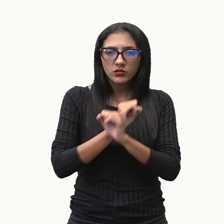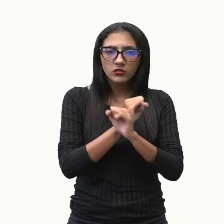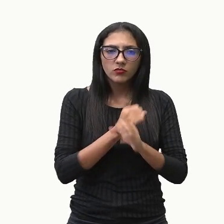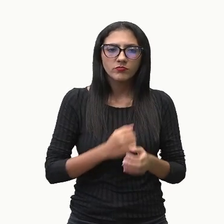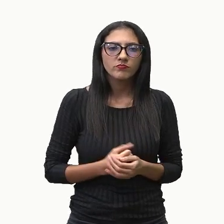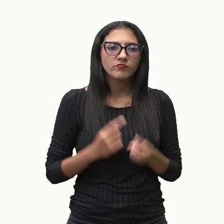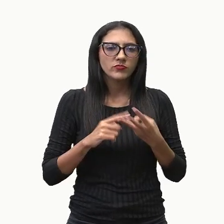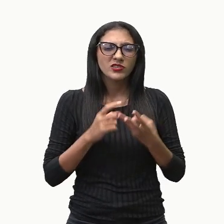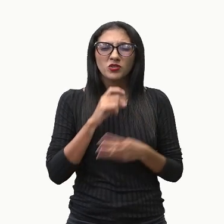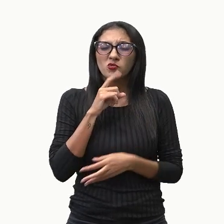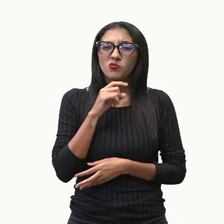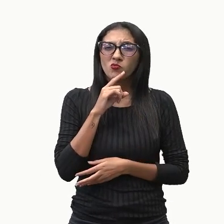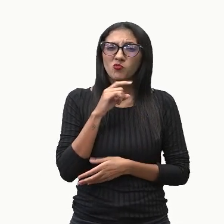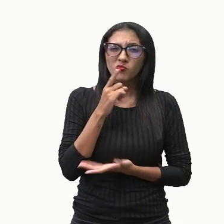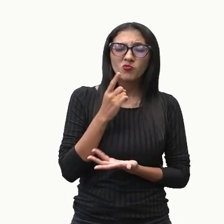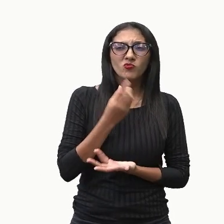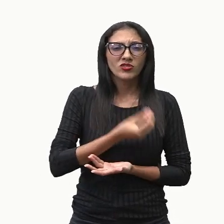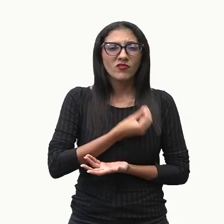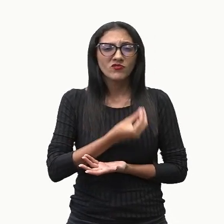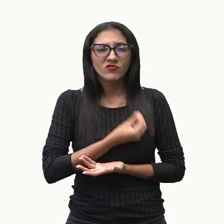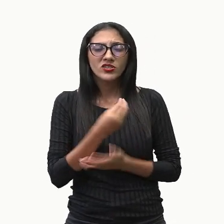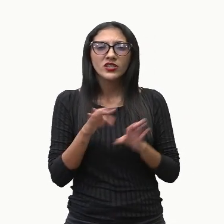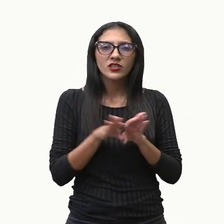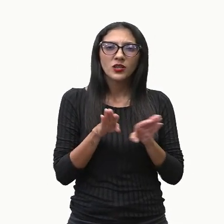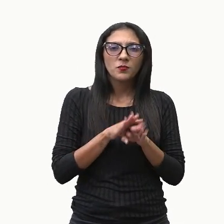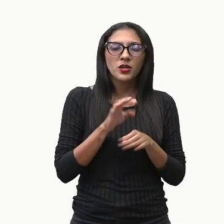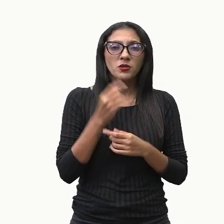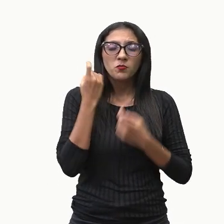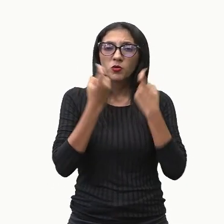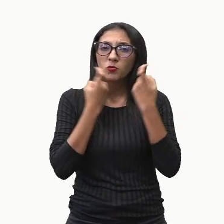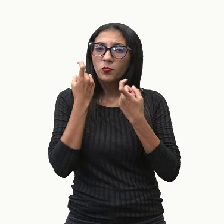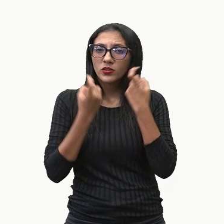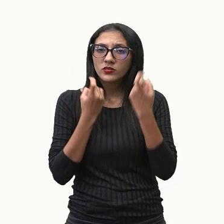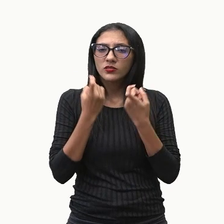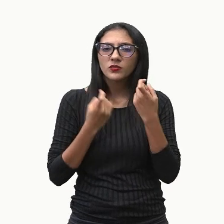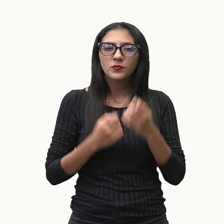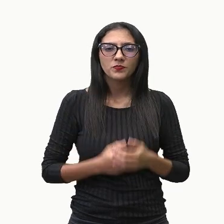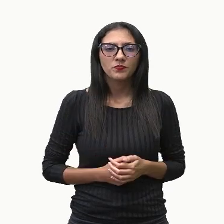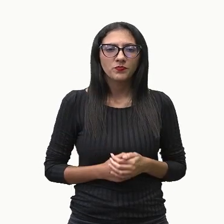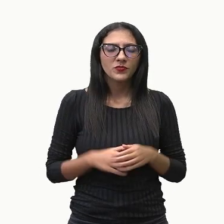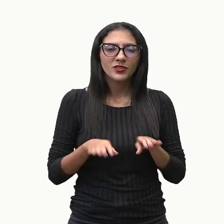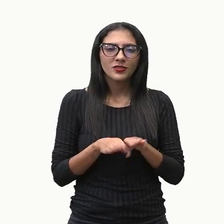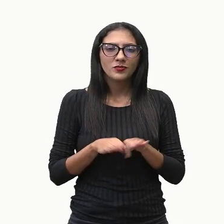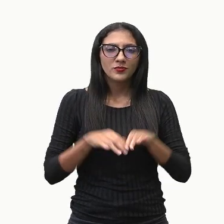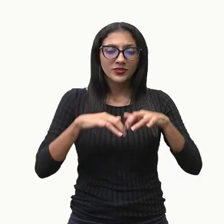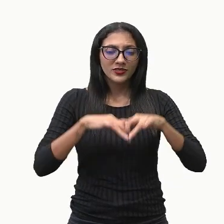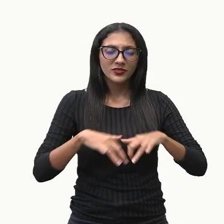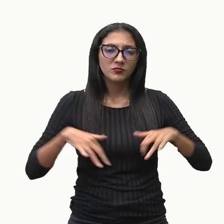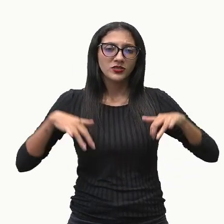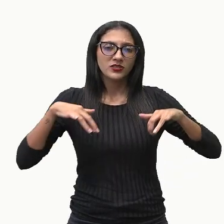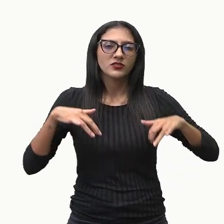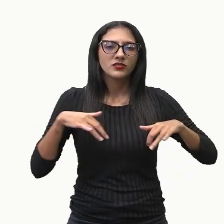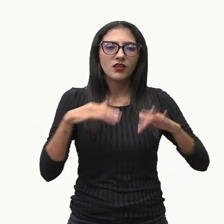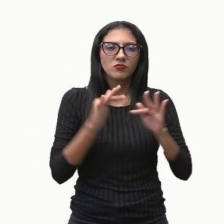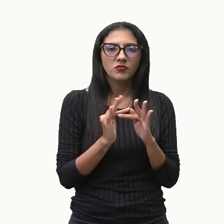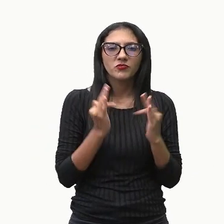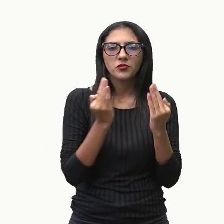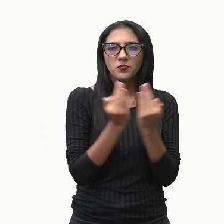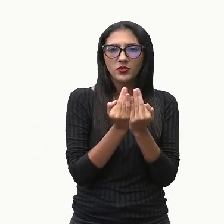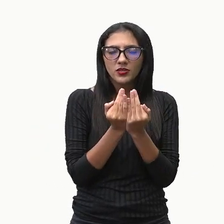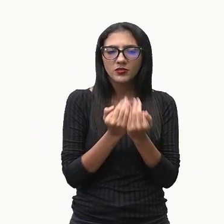incerteza e instabilidade sobre a situação política lá do seu país de origem, separação familiar e